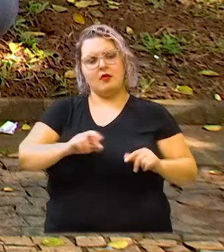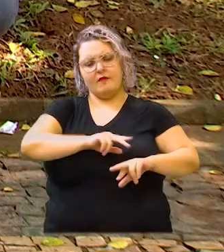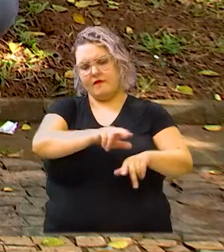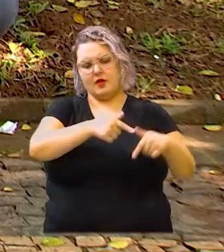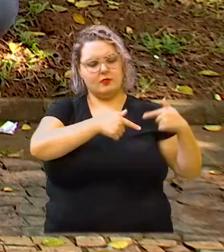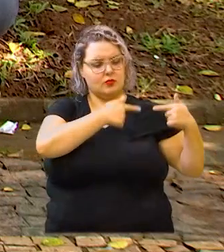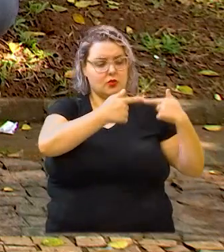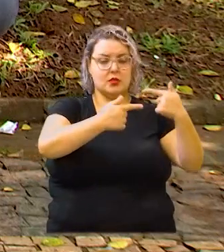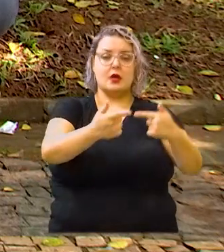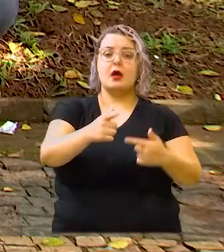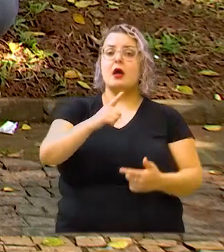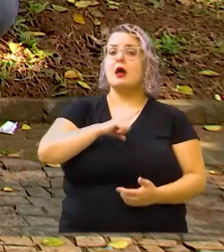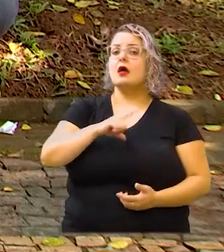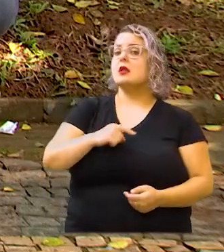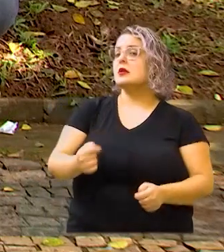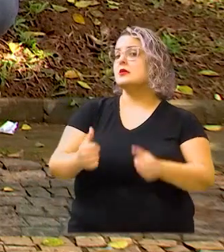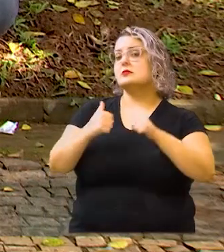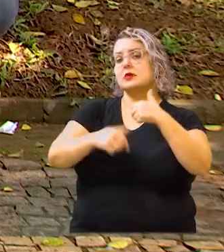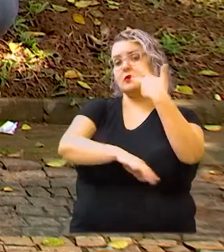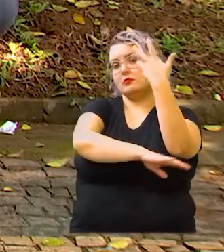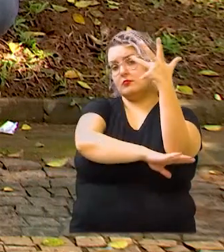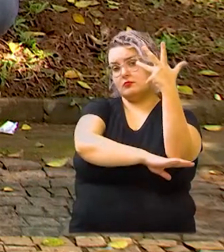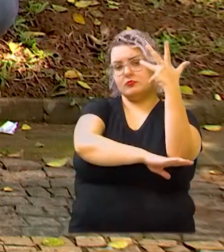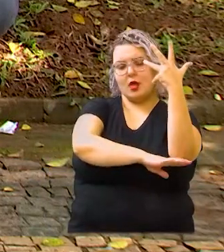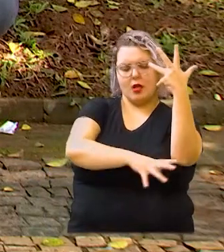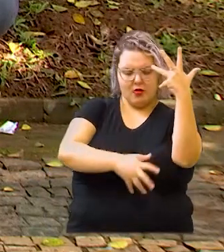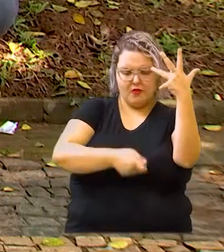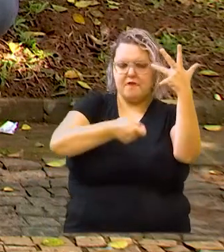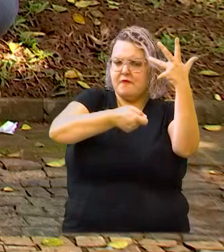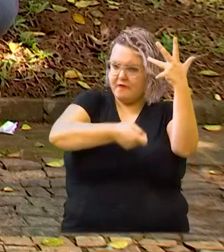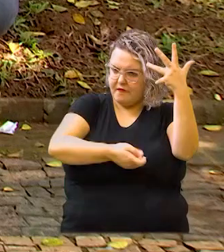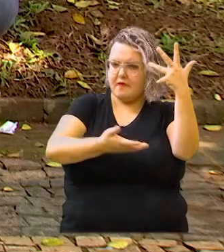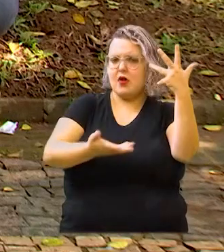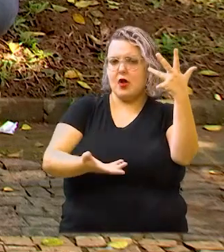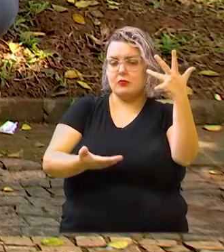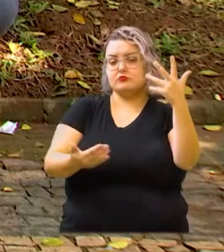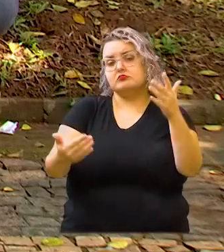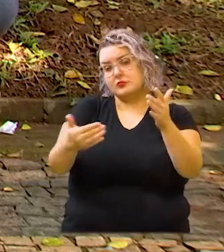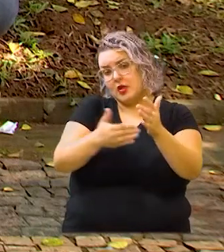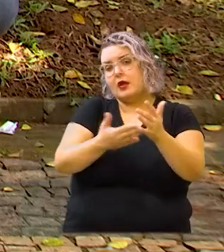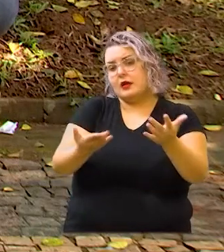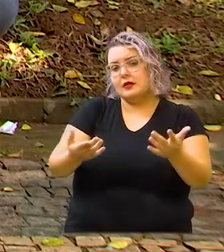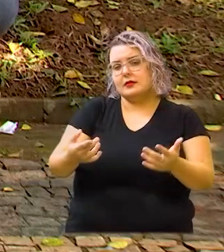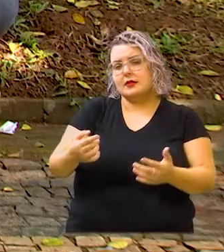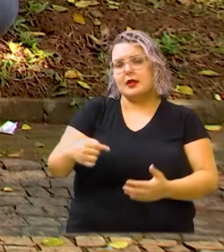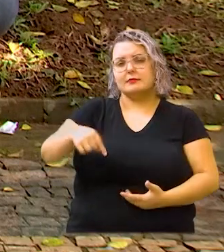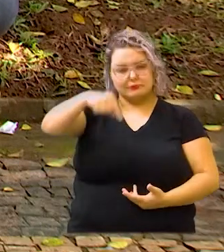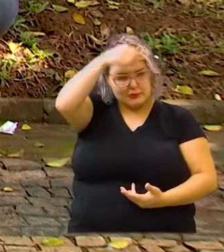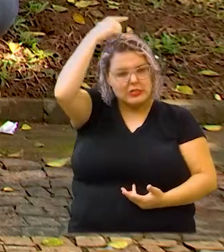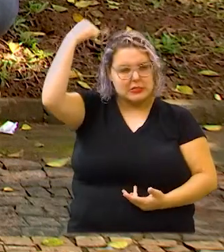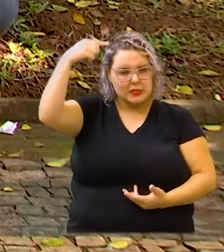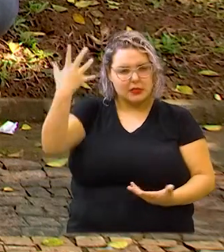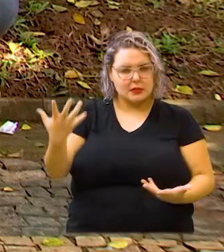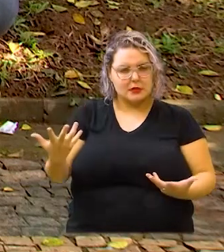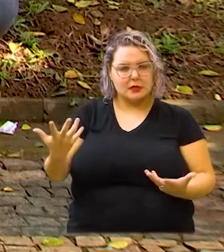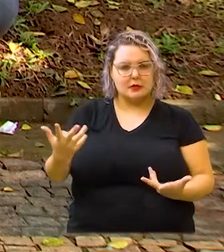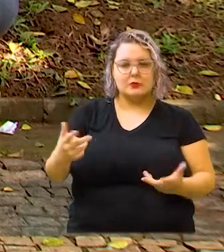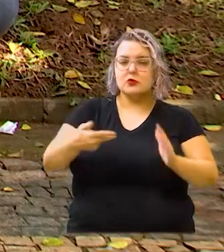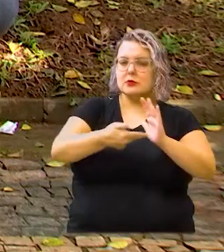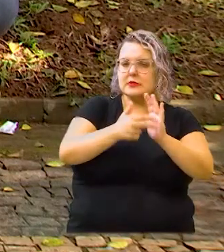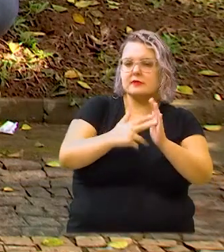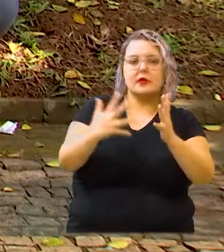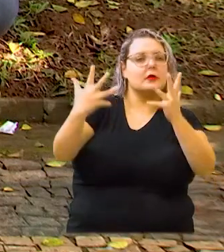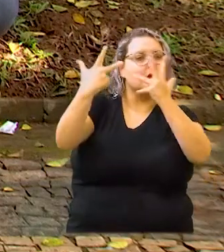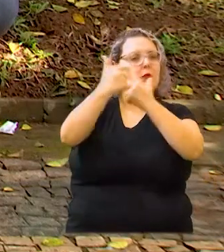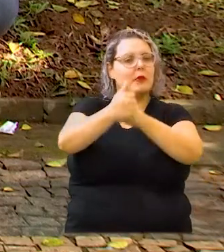Várias gerações, elas terem essas árvores imponentes e árvores até mesmo sagradas, no sentido da beleza. Sim. E